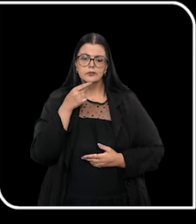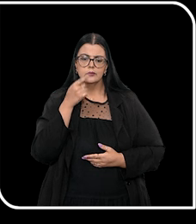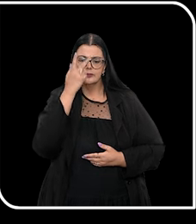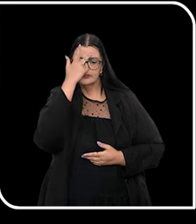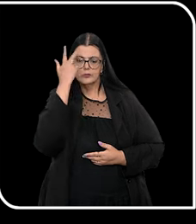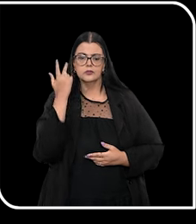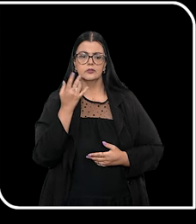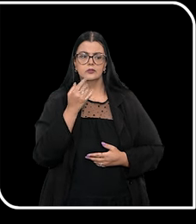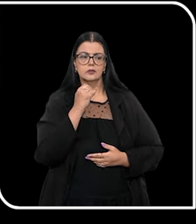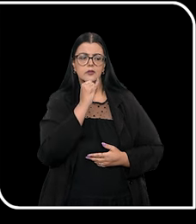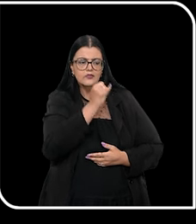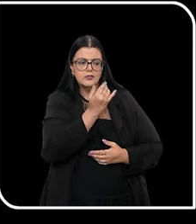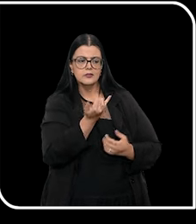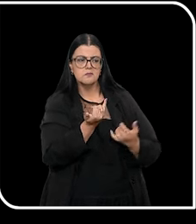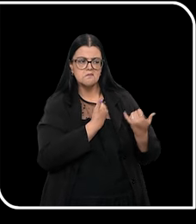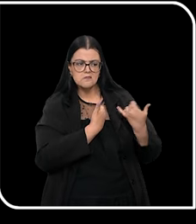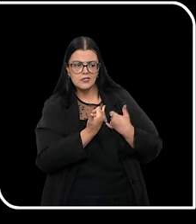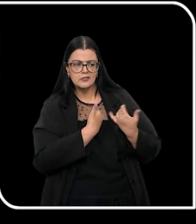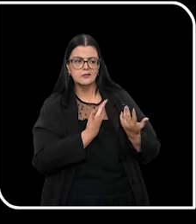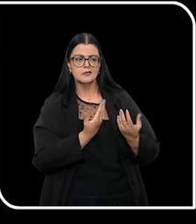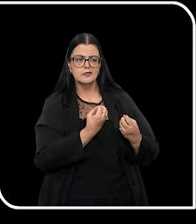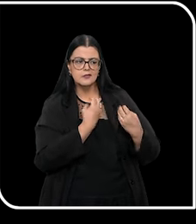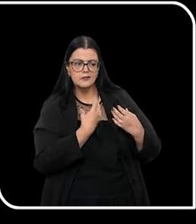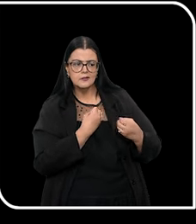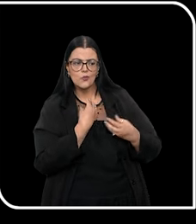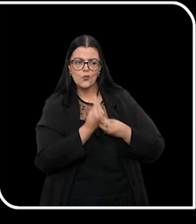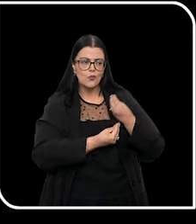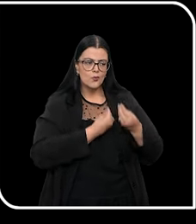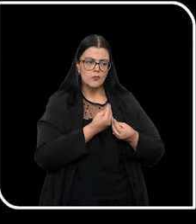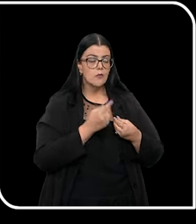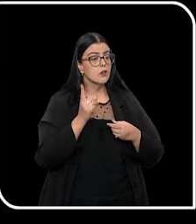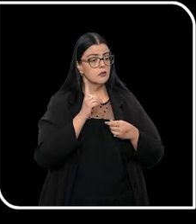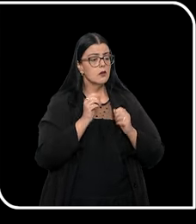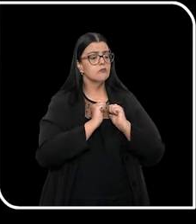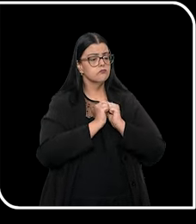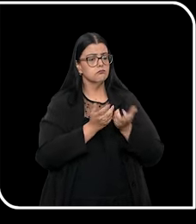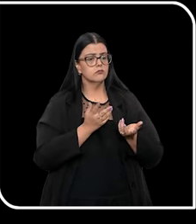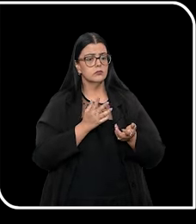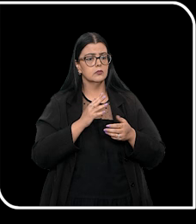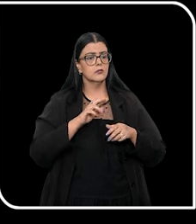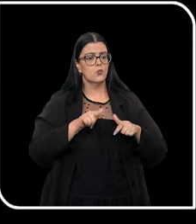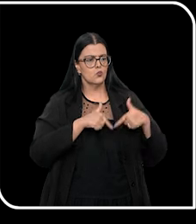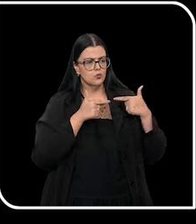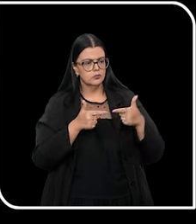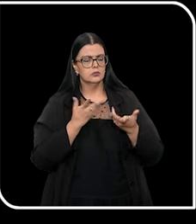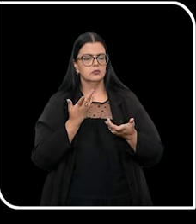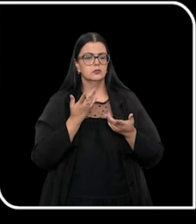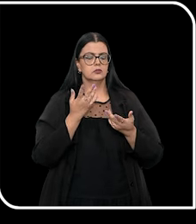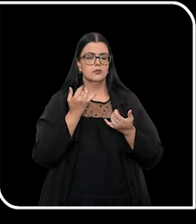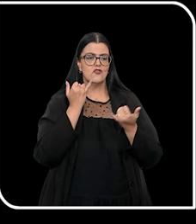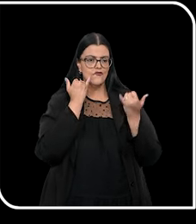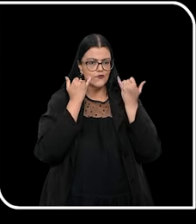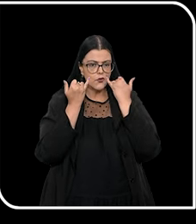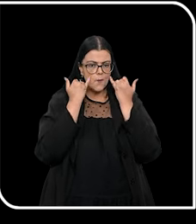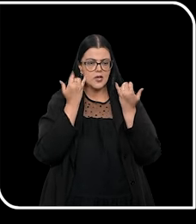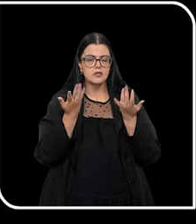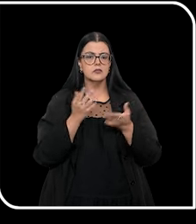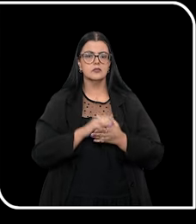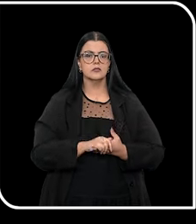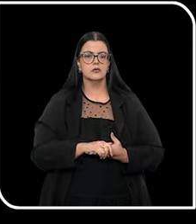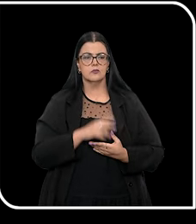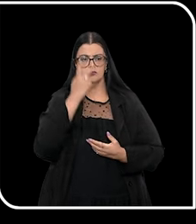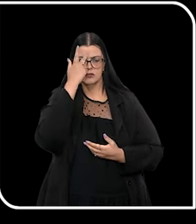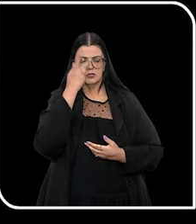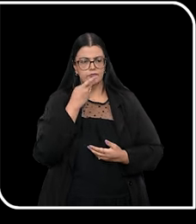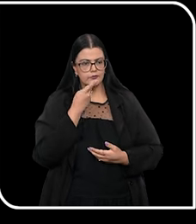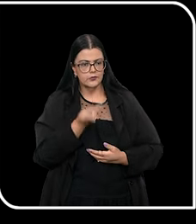procurar alguém para falar que me ensina aí como é que que que eu faço não vamos buscar informação consumam pessoas com deficiência Ouçam o